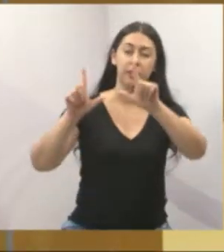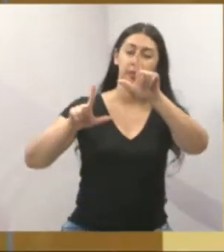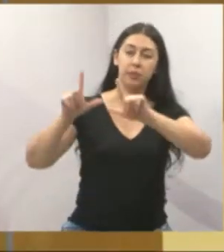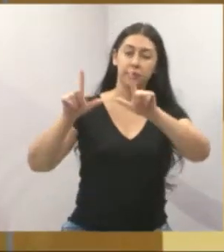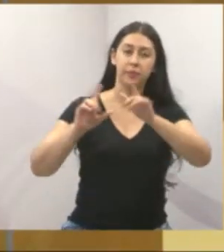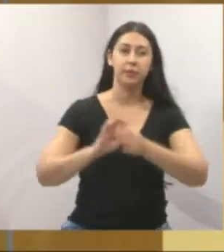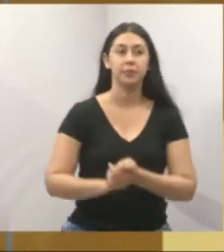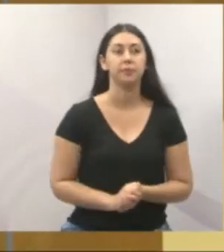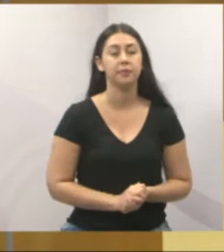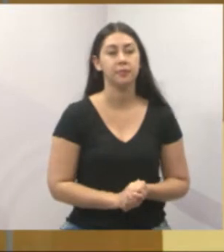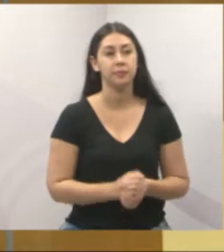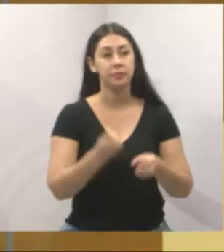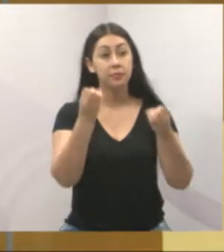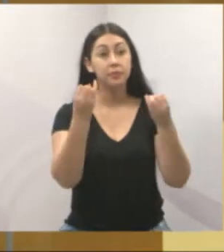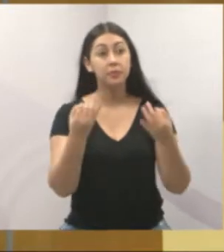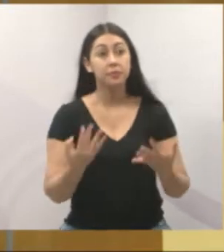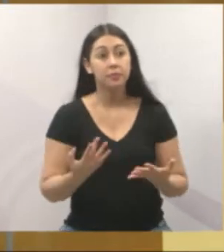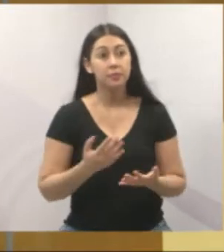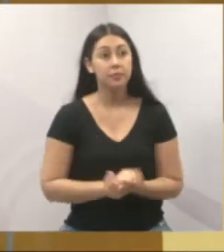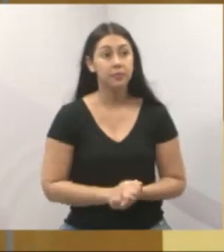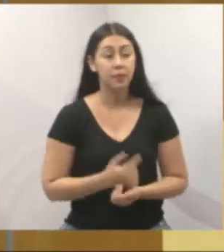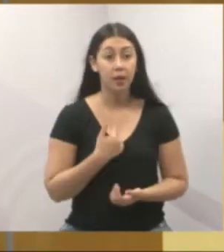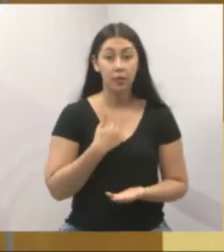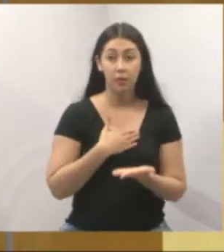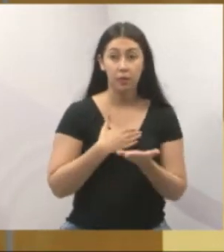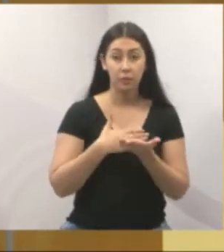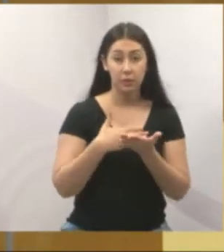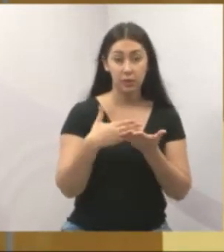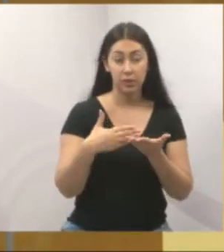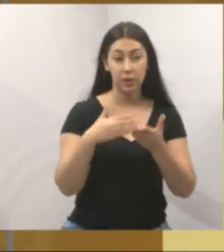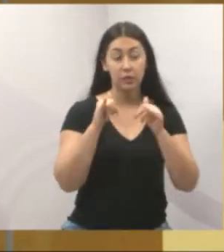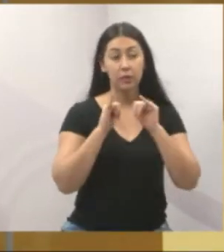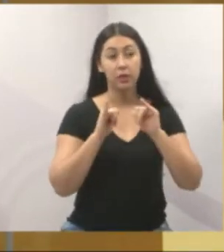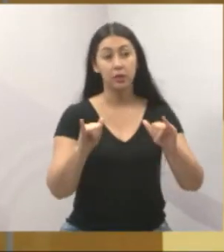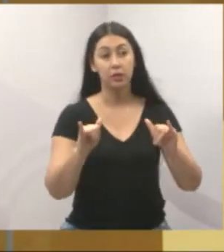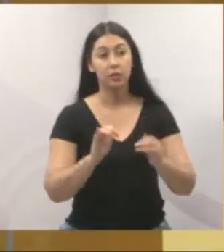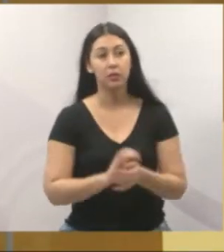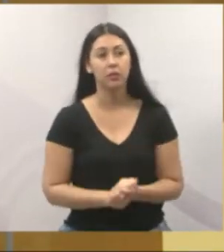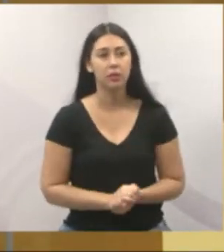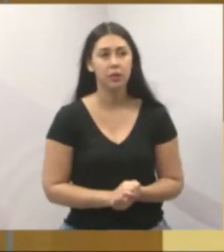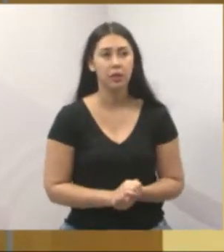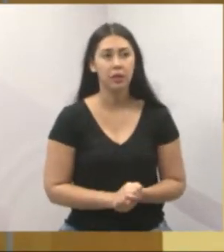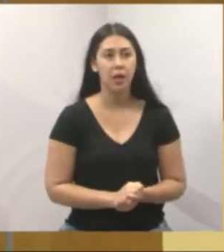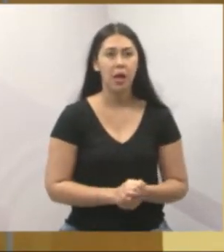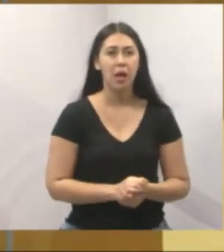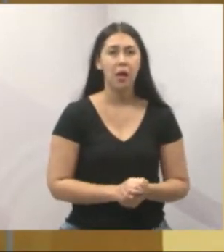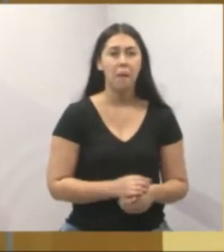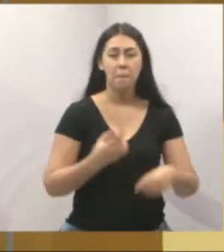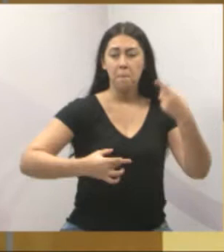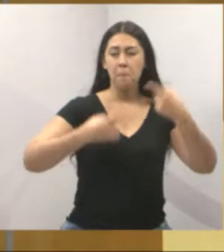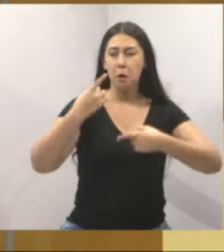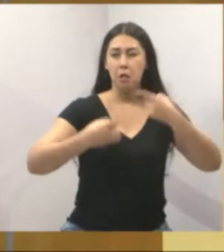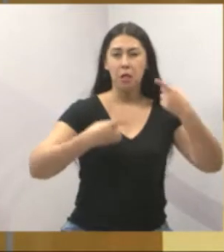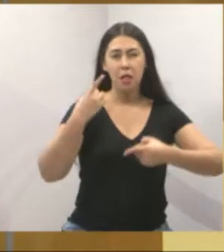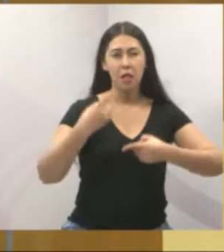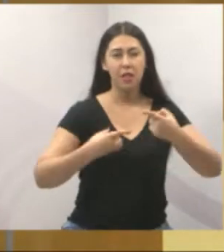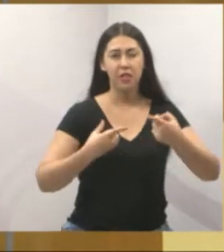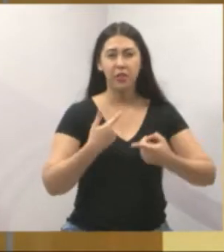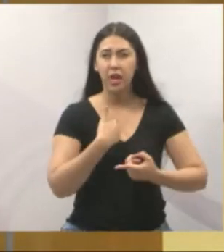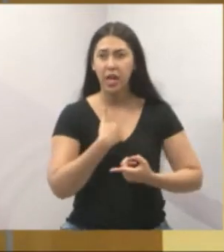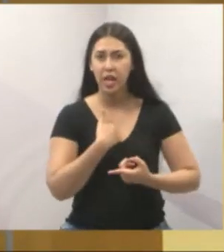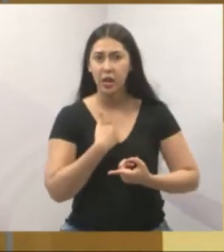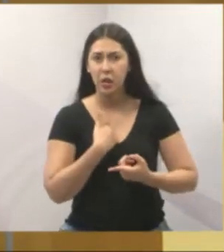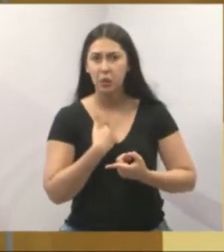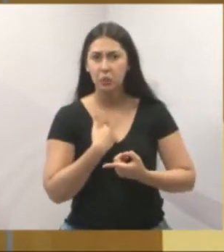e dizer que, eu vou iniciar minha fala aqui, dizendo que não tem nada político do que eu fiz